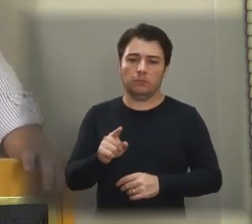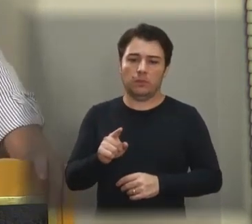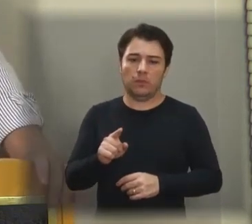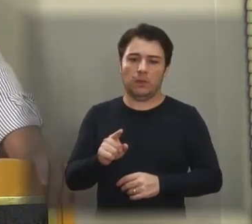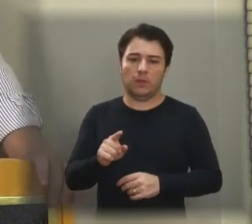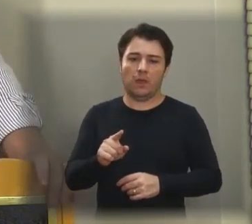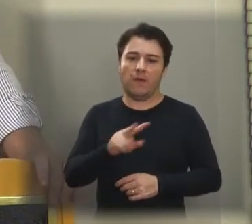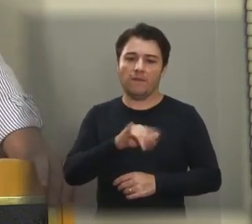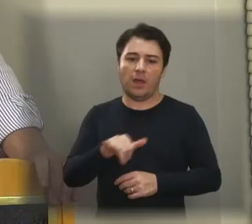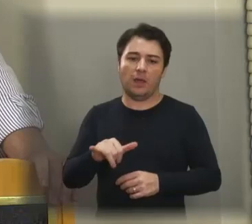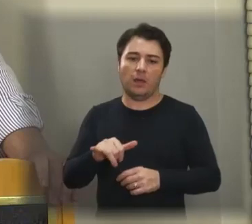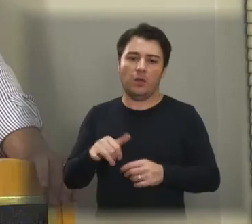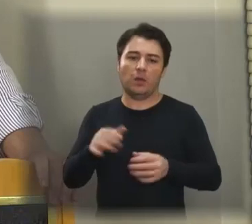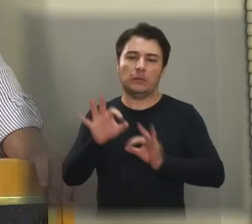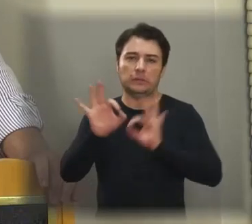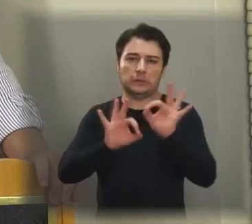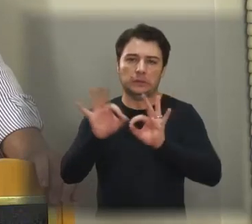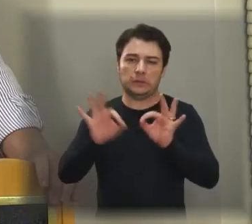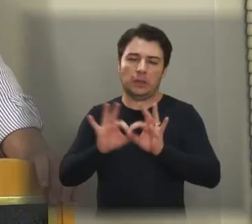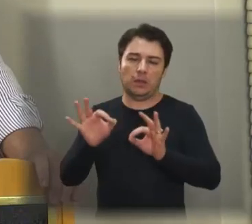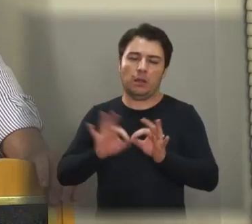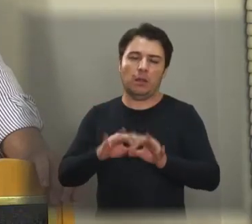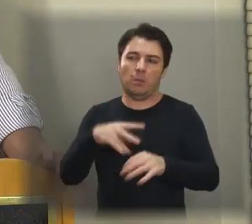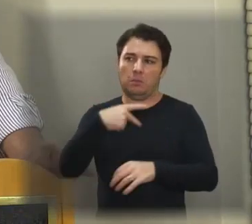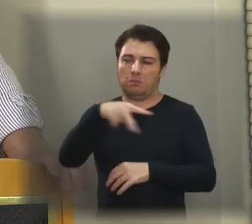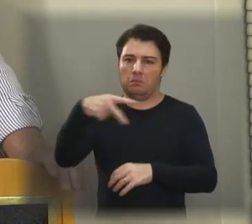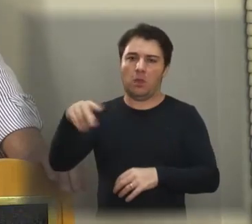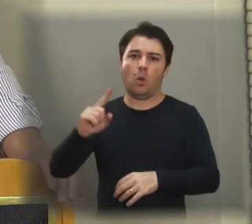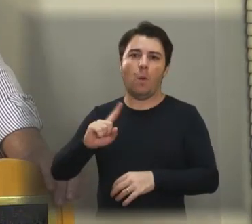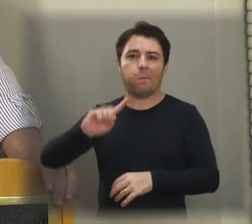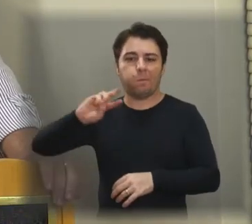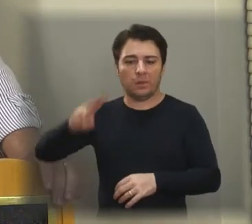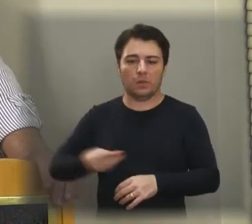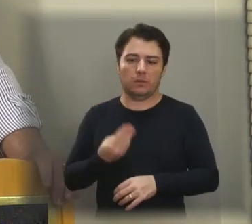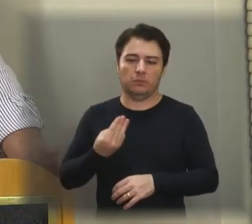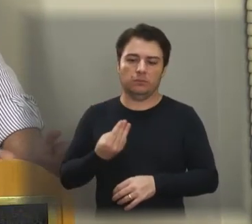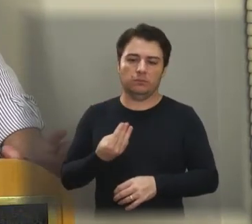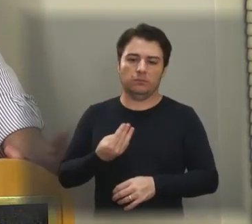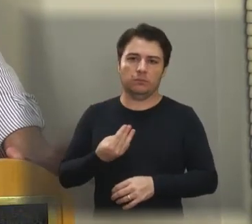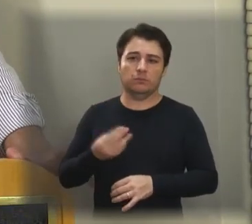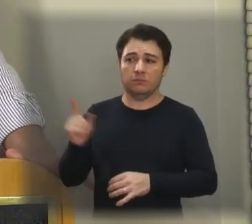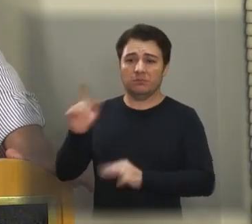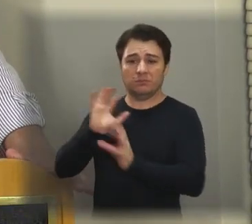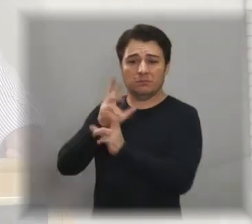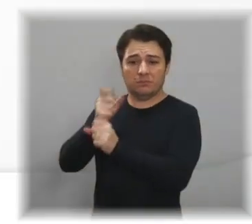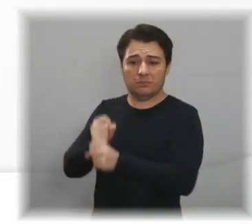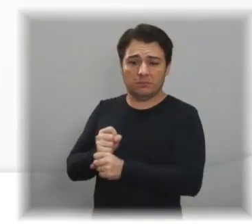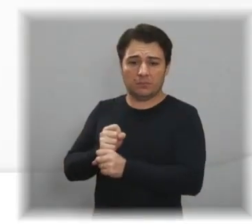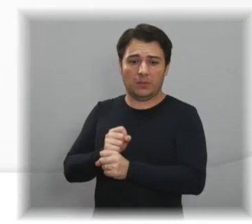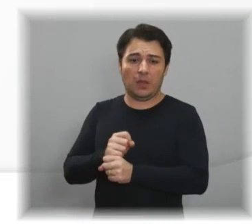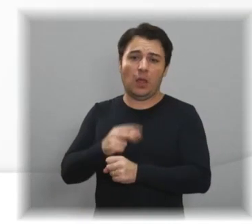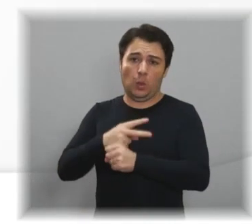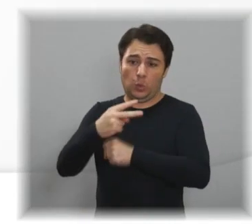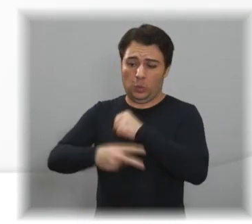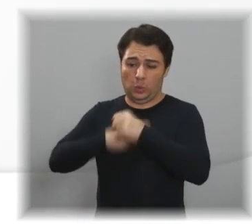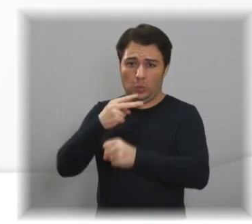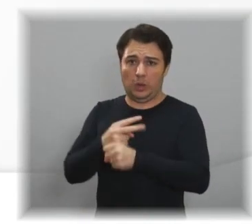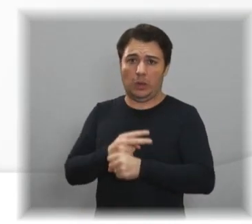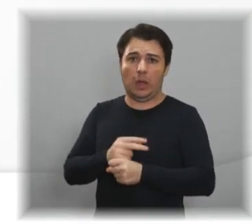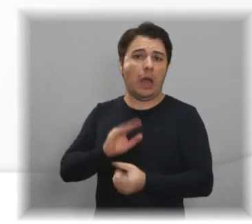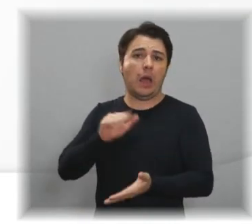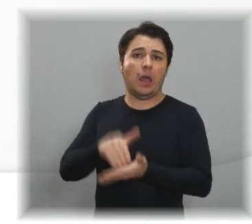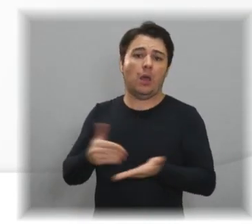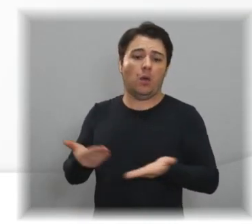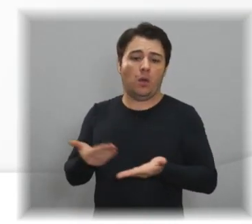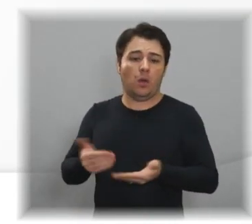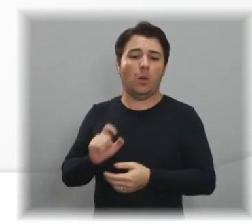para as ações de clientes foi um milhão 631 o total em nesse período de Janeiro 2017 a fevereiro